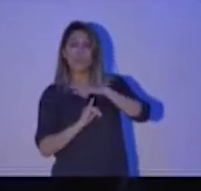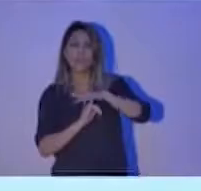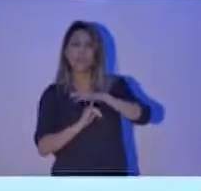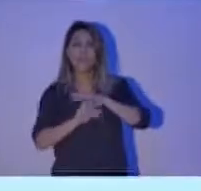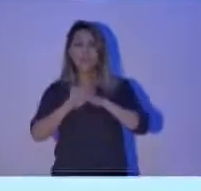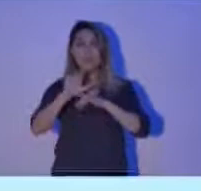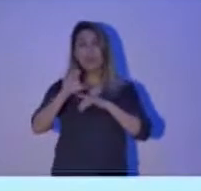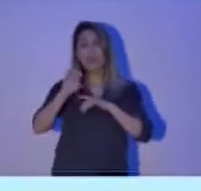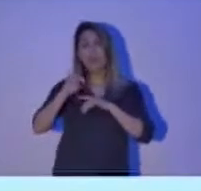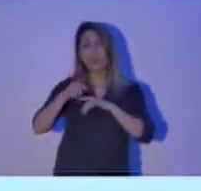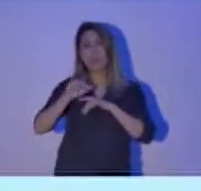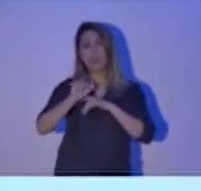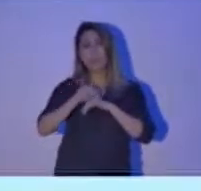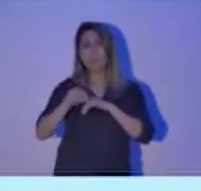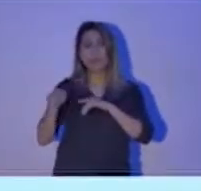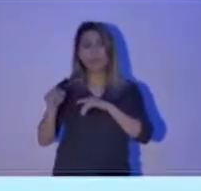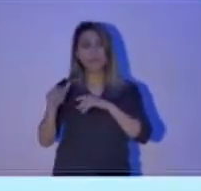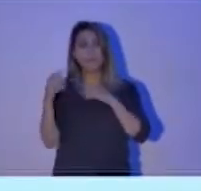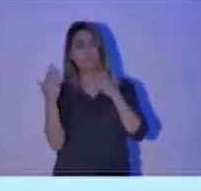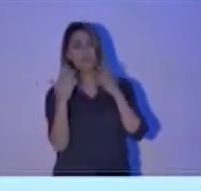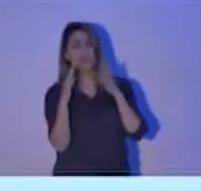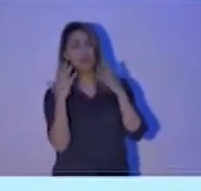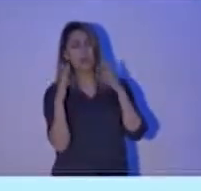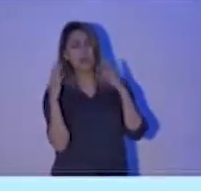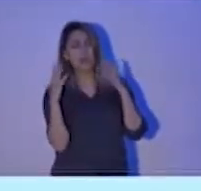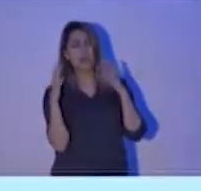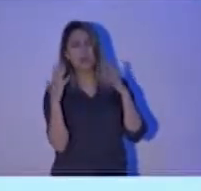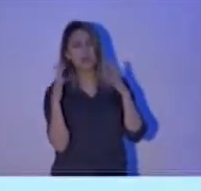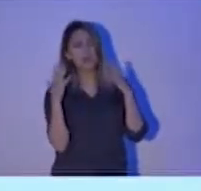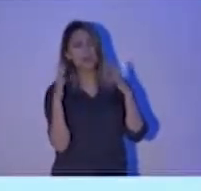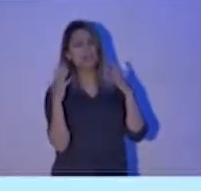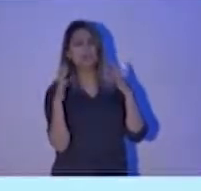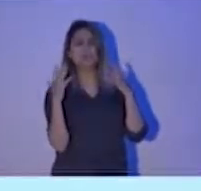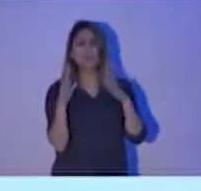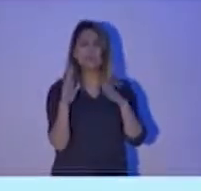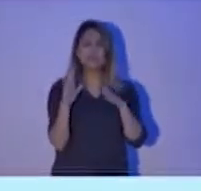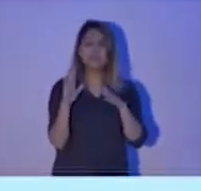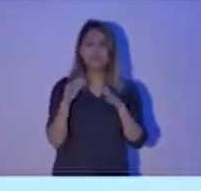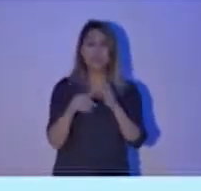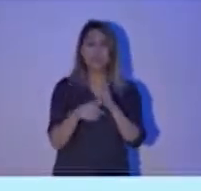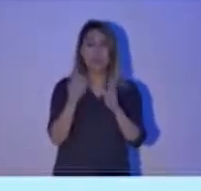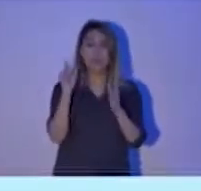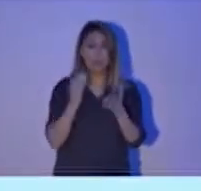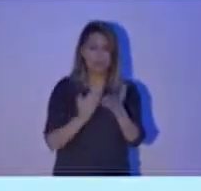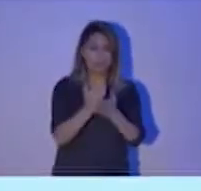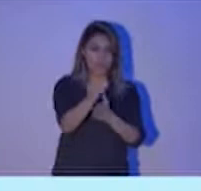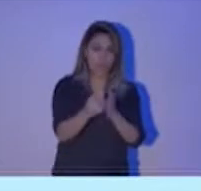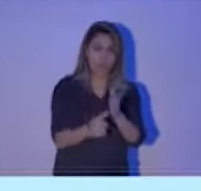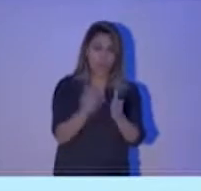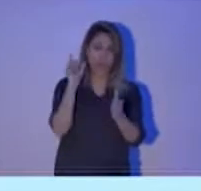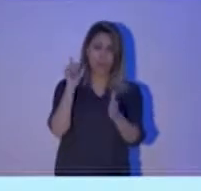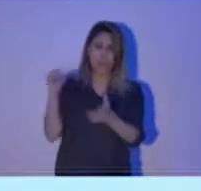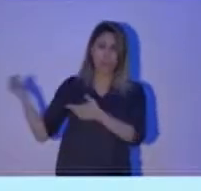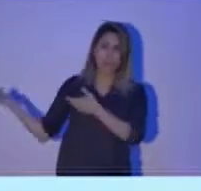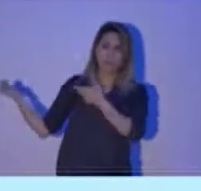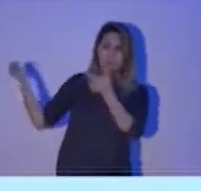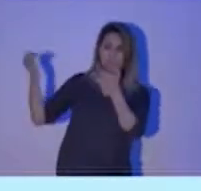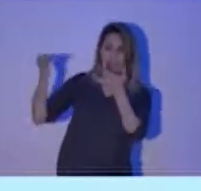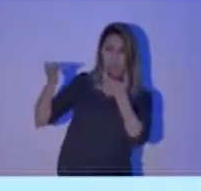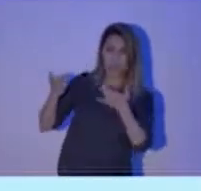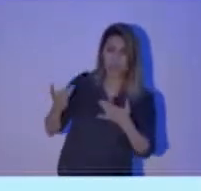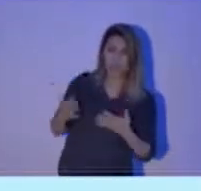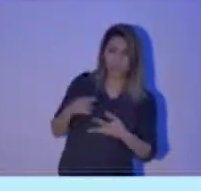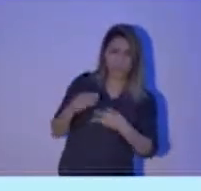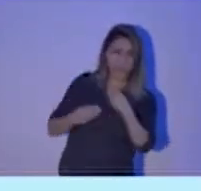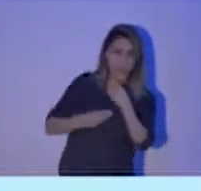evento. Estivemos conversando ali agora há pouco, na entrada, e a Camila está me contando um pouco dessa história desse evento, que começou há 5, 6 anos atrás, com